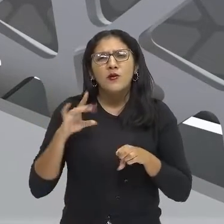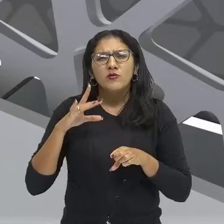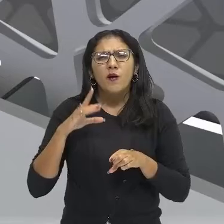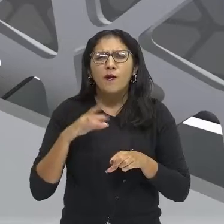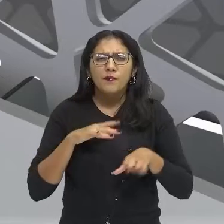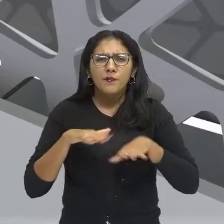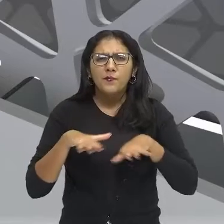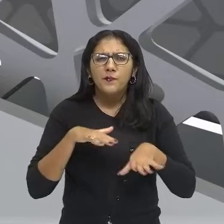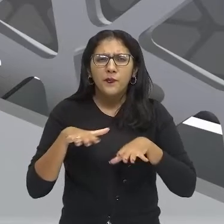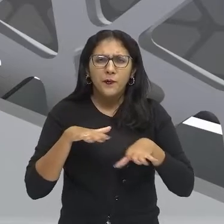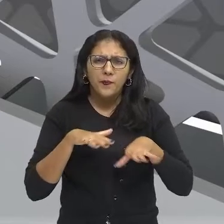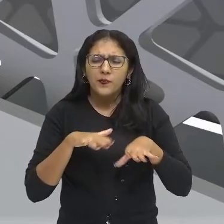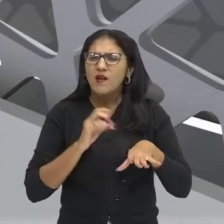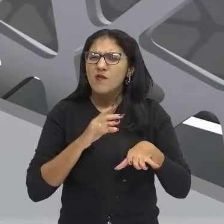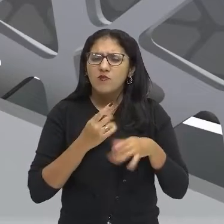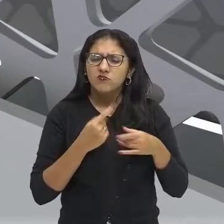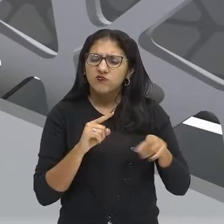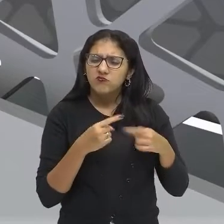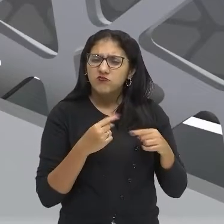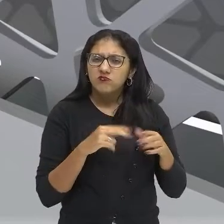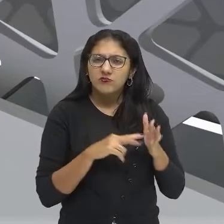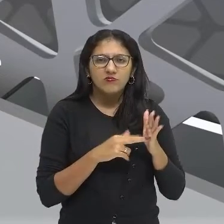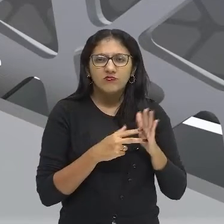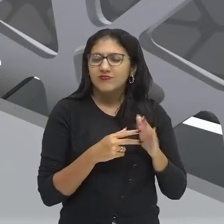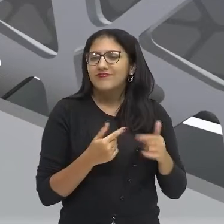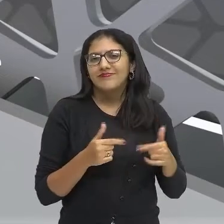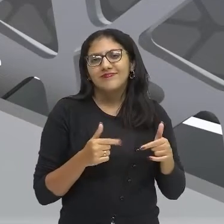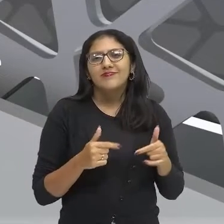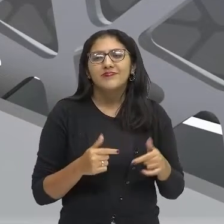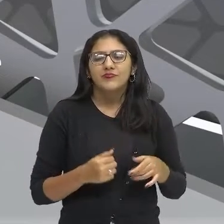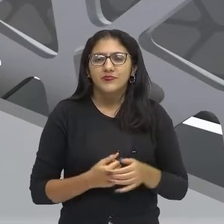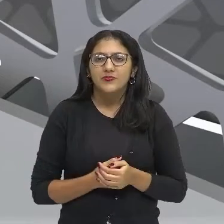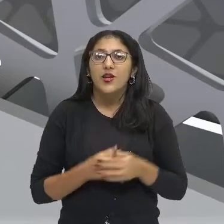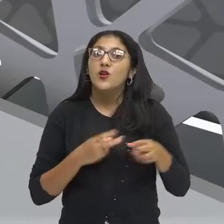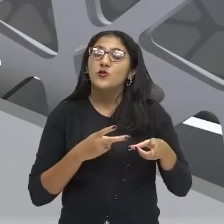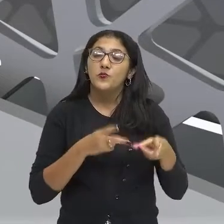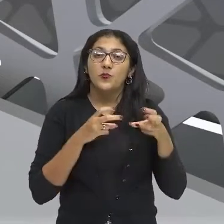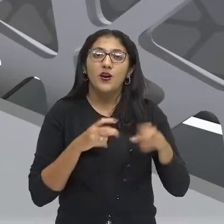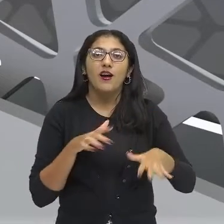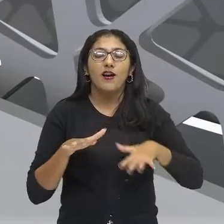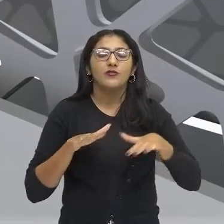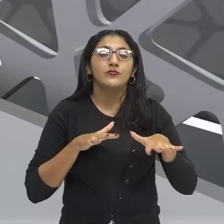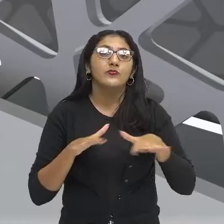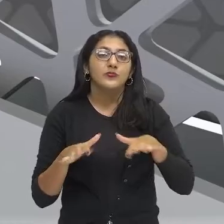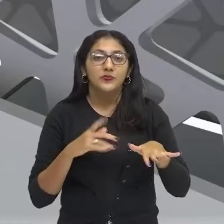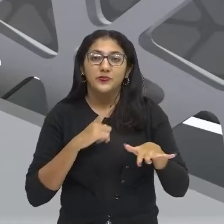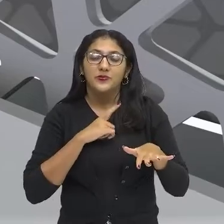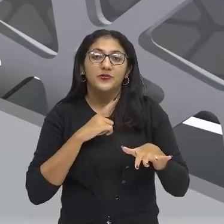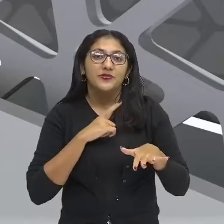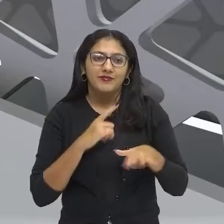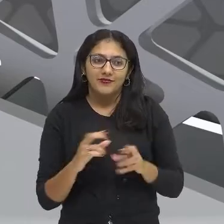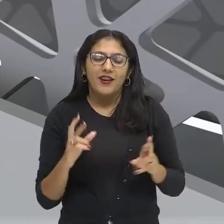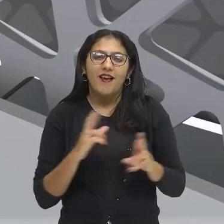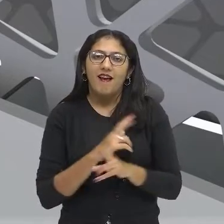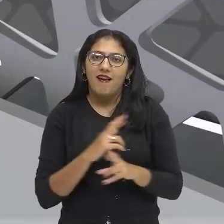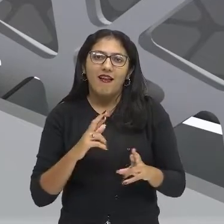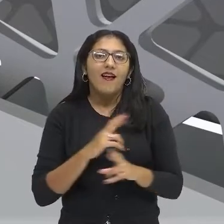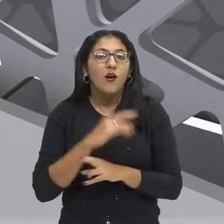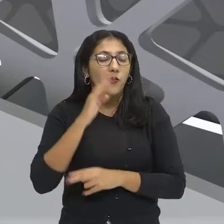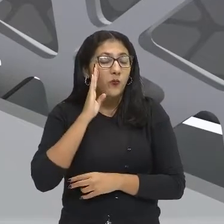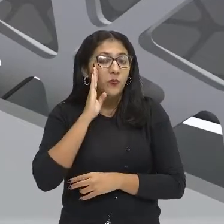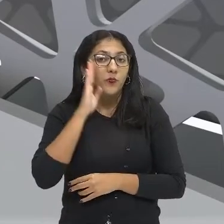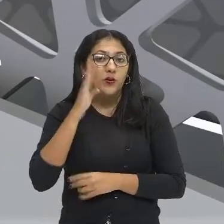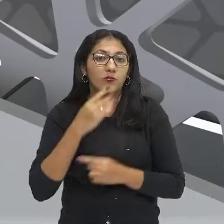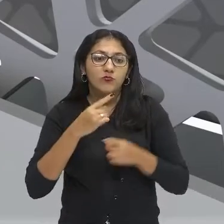não é necessariamente uma música, né? Então assim a gente percebe que o ritmo ele está associado sim à música,